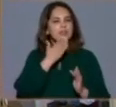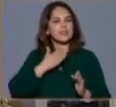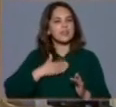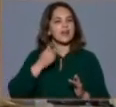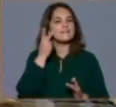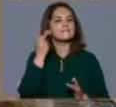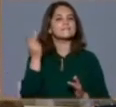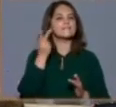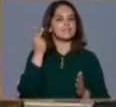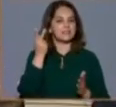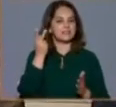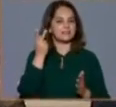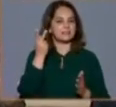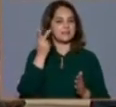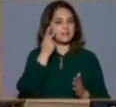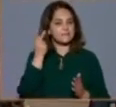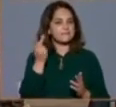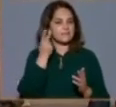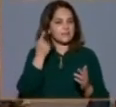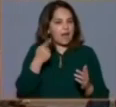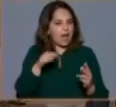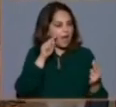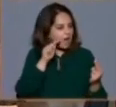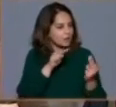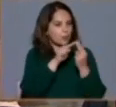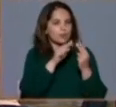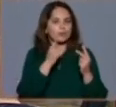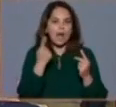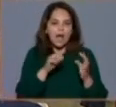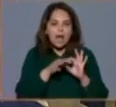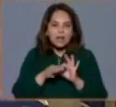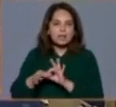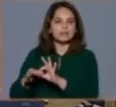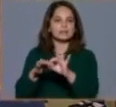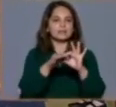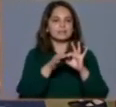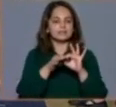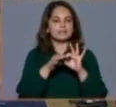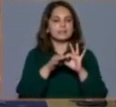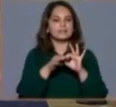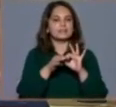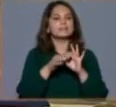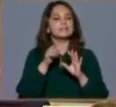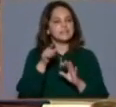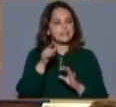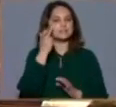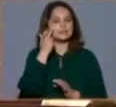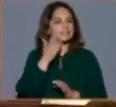É a vida feita encontro, a vida feita comunhão, que se torna